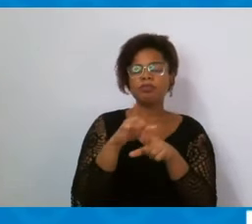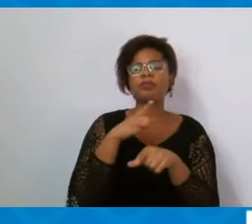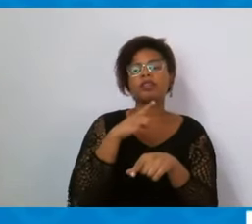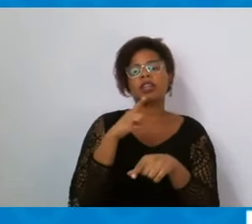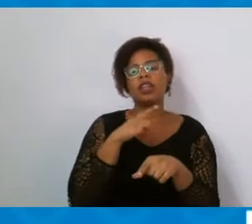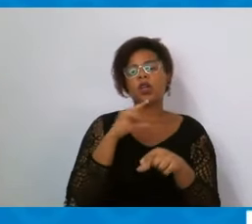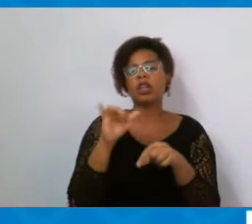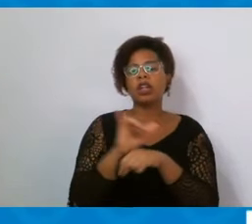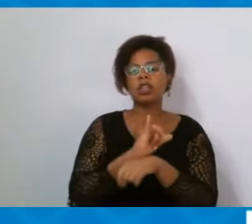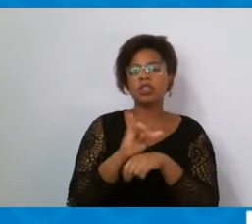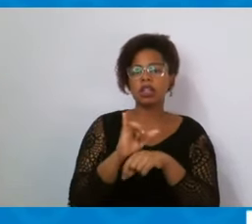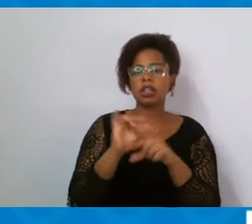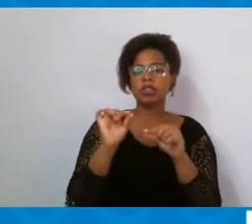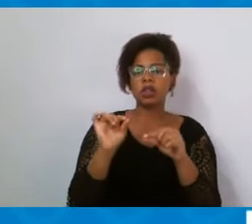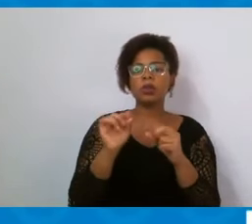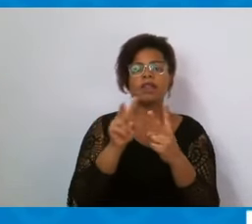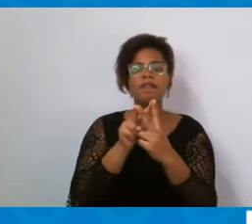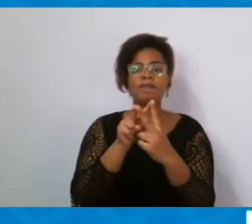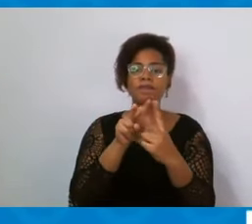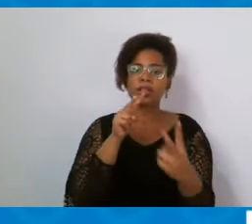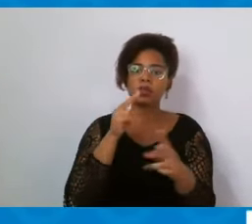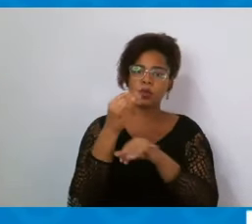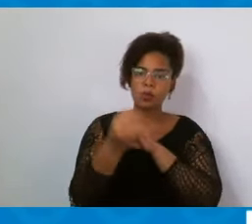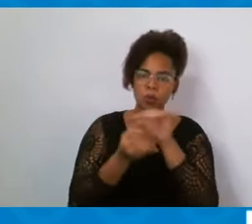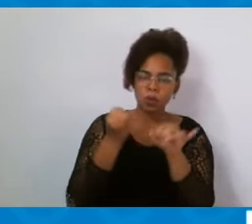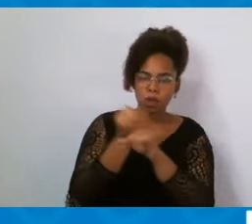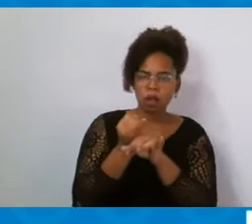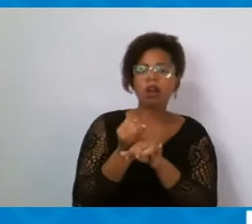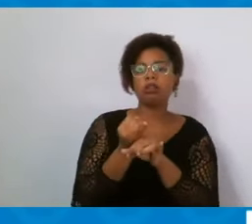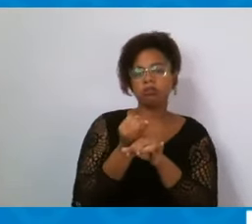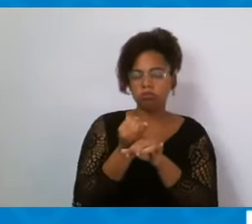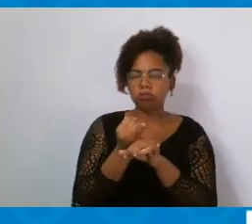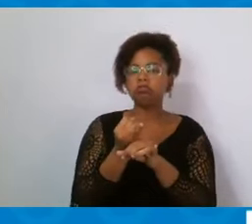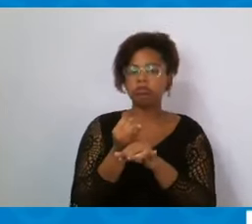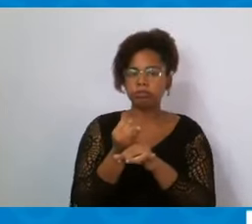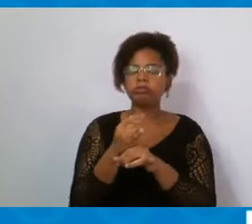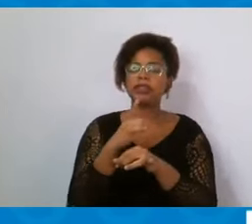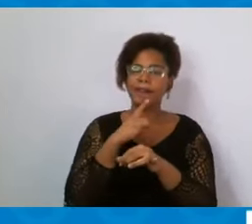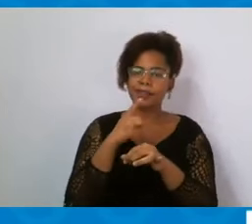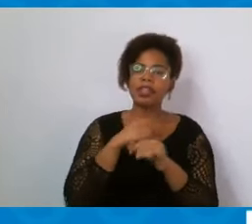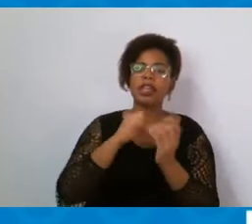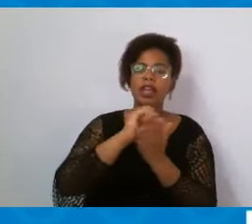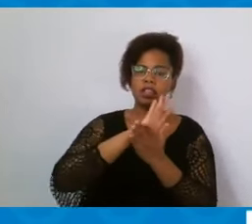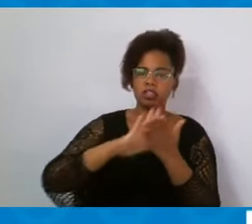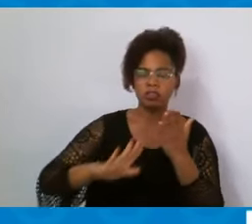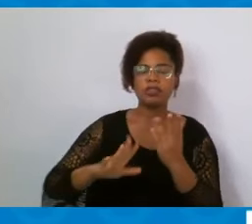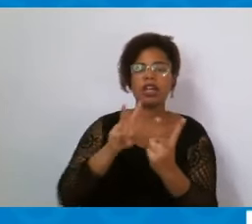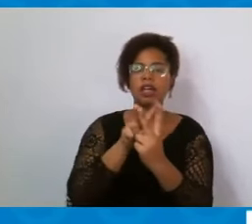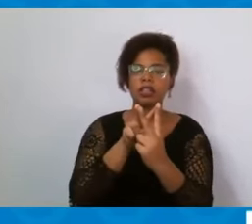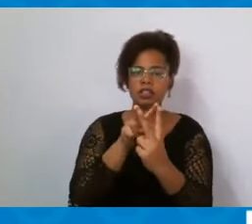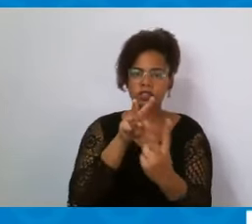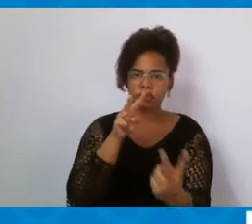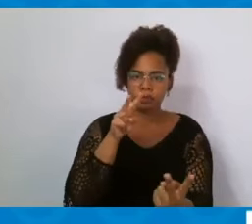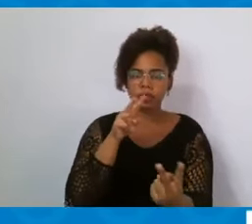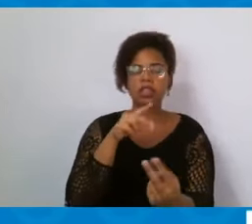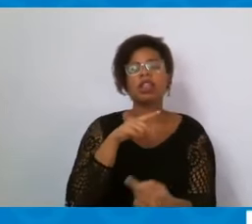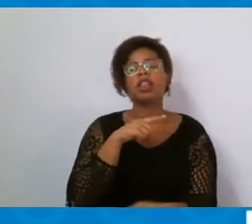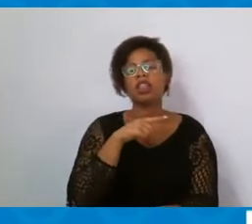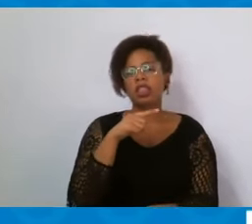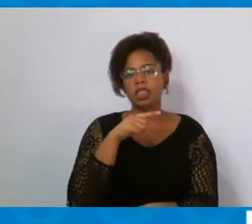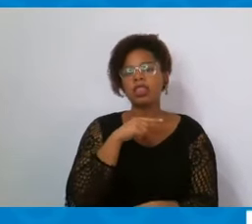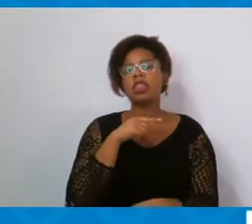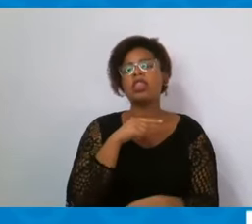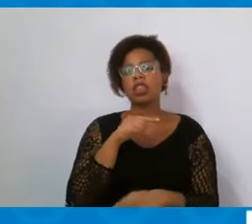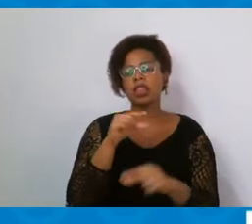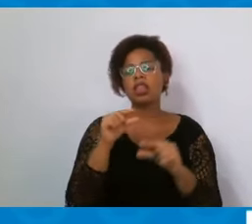para, obviamente, não colocar os estudantes em nenhum perigo de contaminação. Então, a gente trabalha com etnografia, que é uma espécie